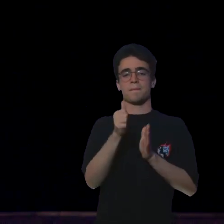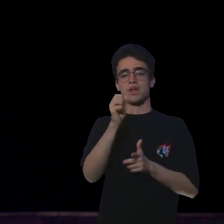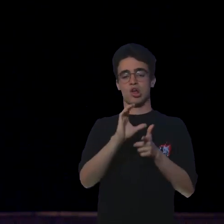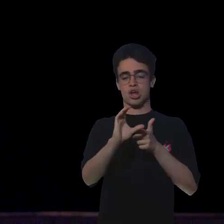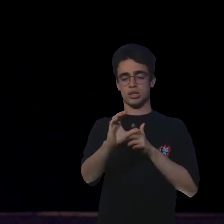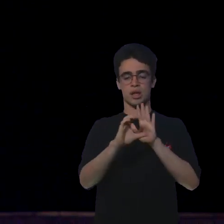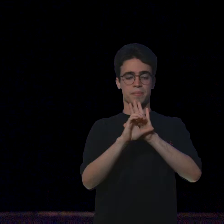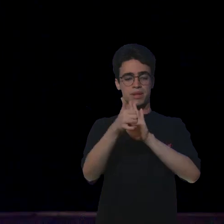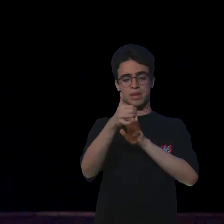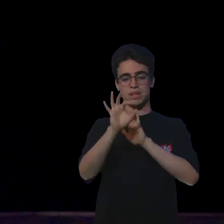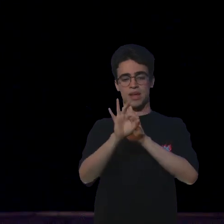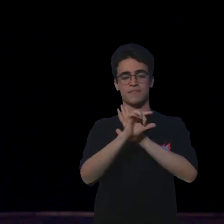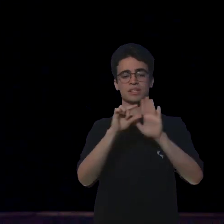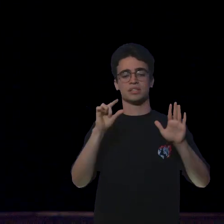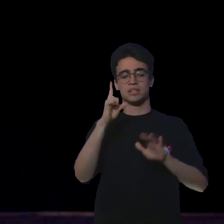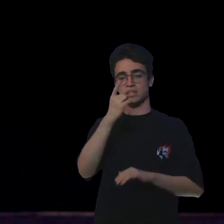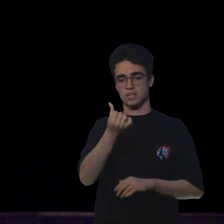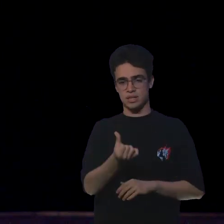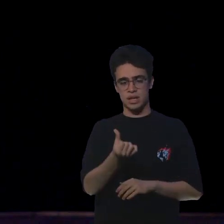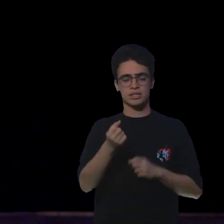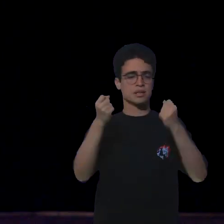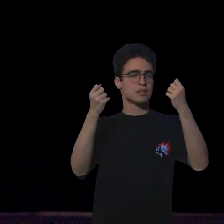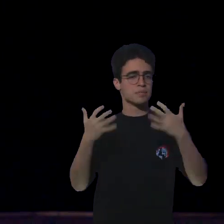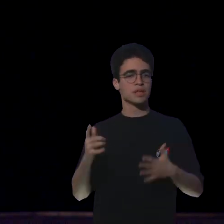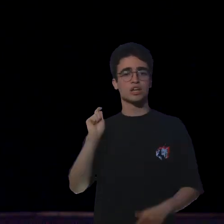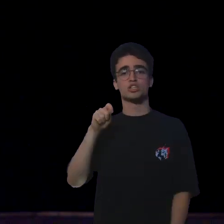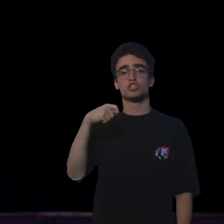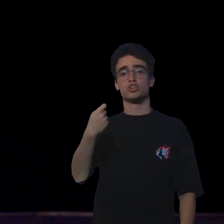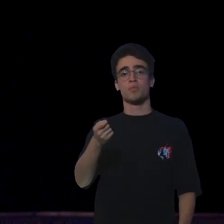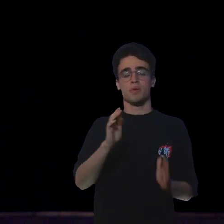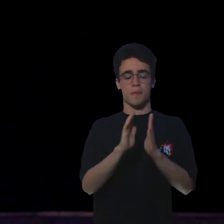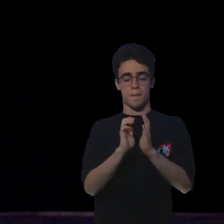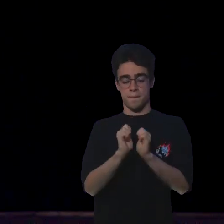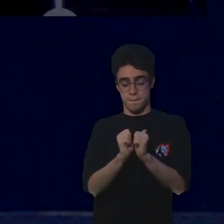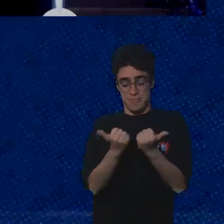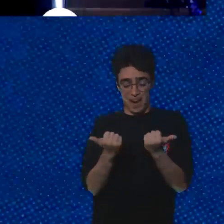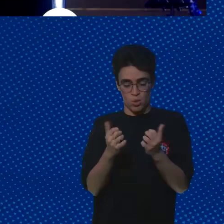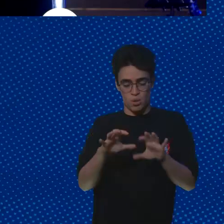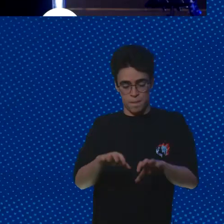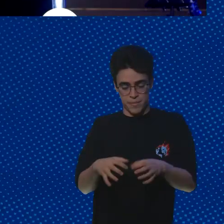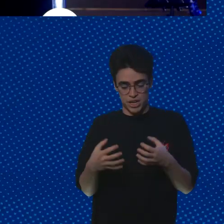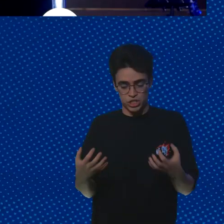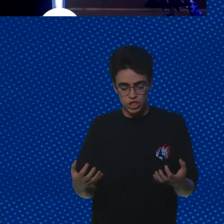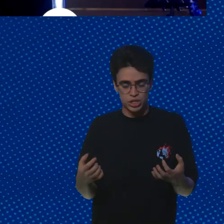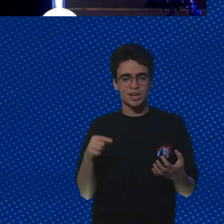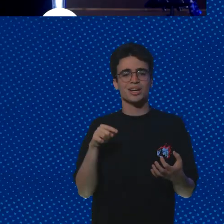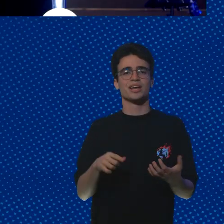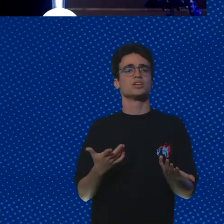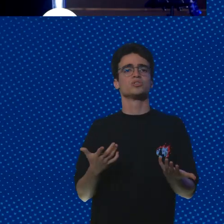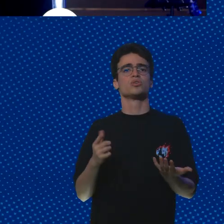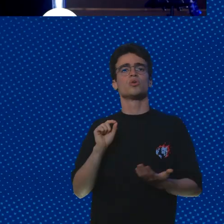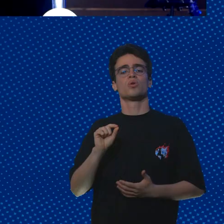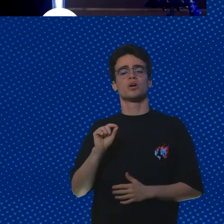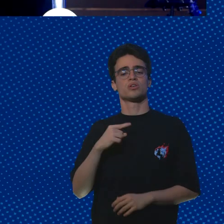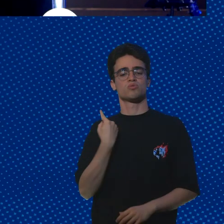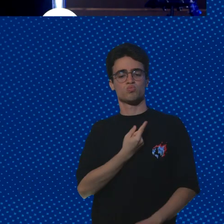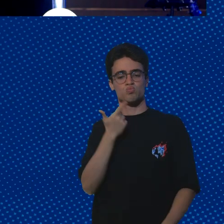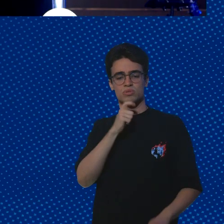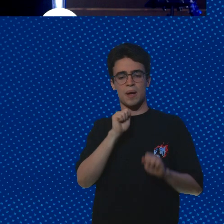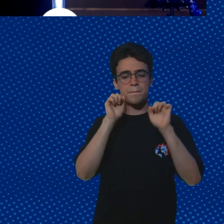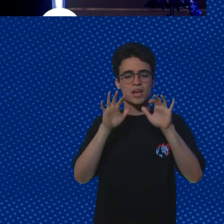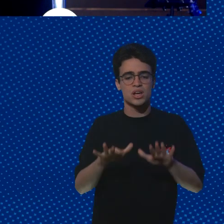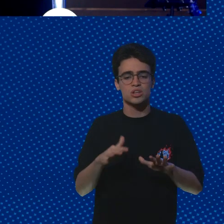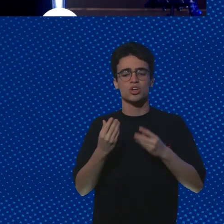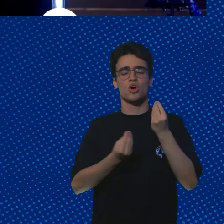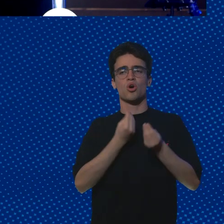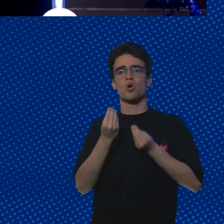16, e nesse partir do pão, não é o cálice da bênção que abençoamos, uma